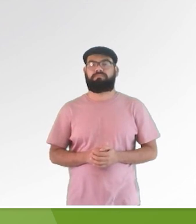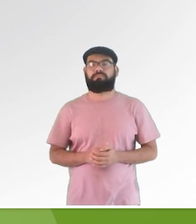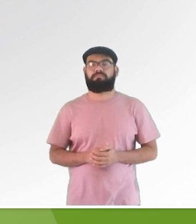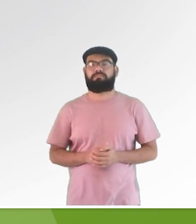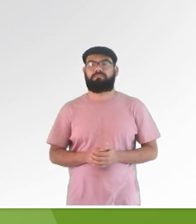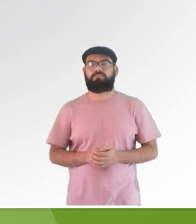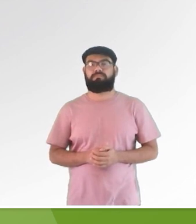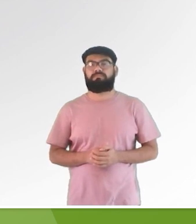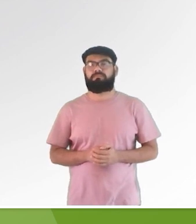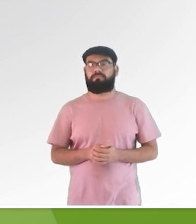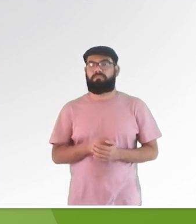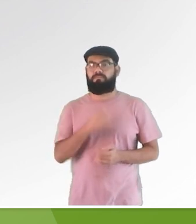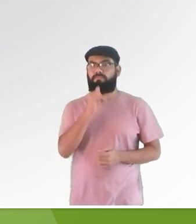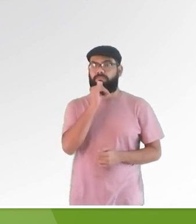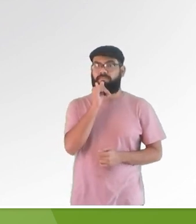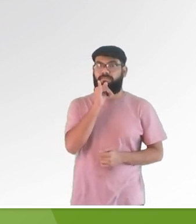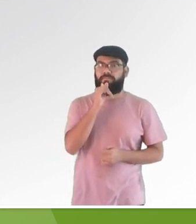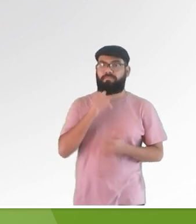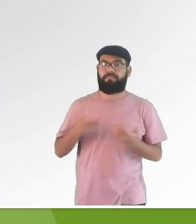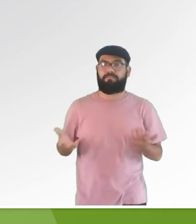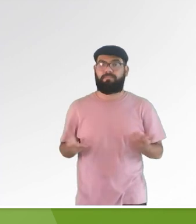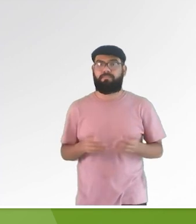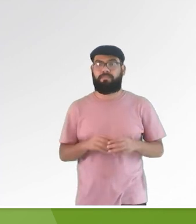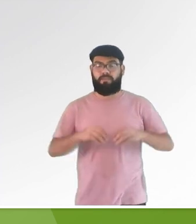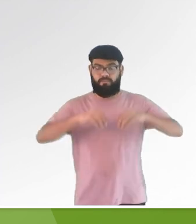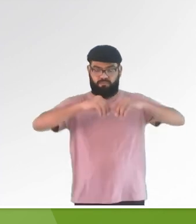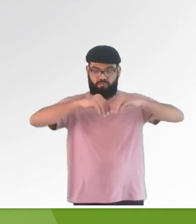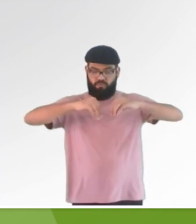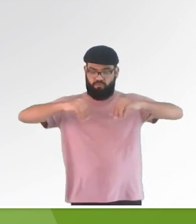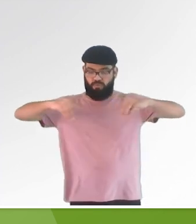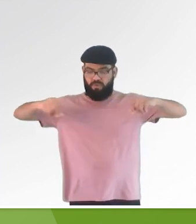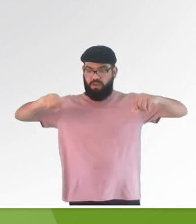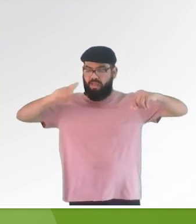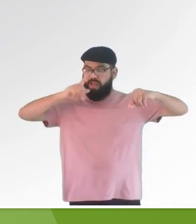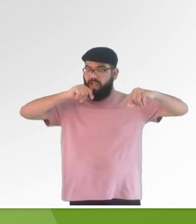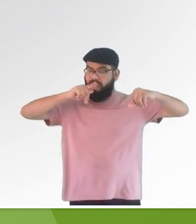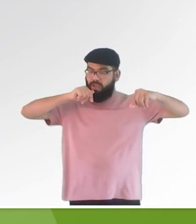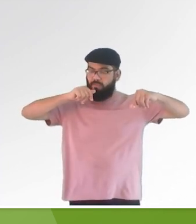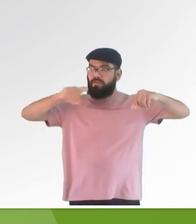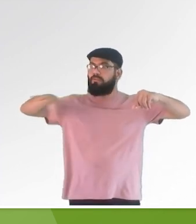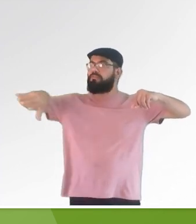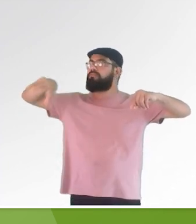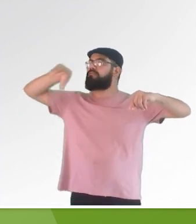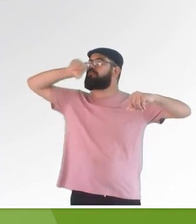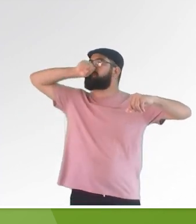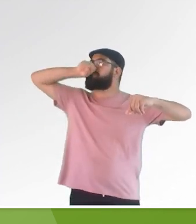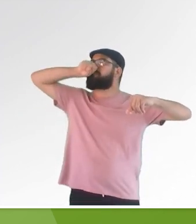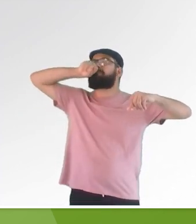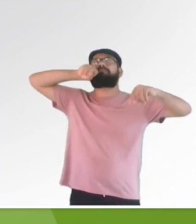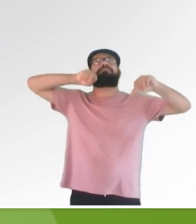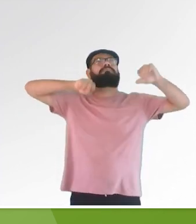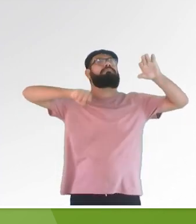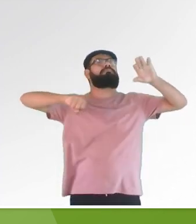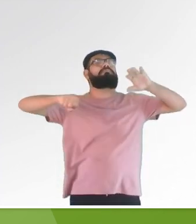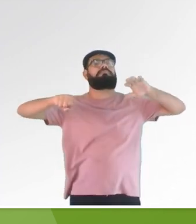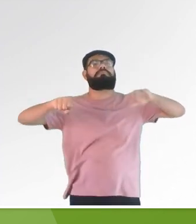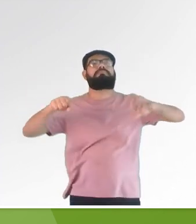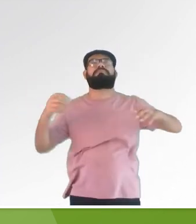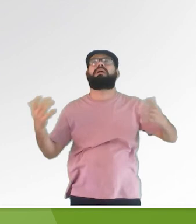gente tem o solo, a água, o ar, a umidade, a